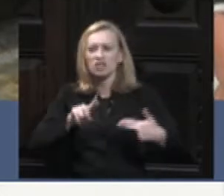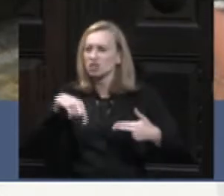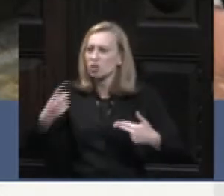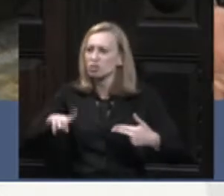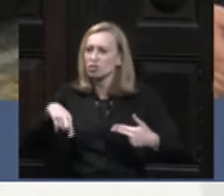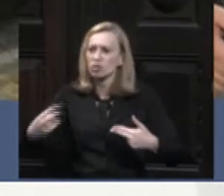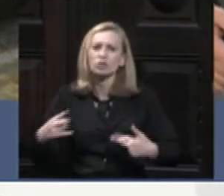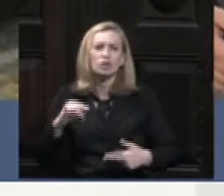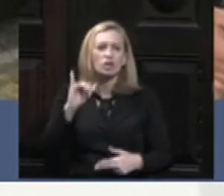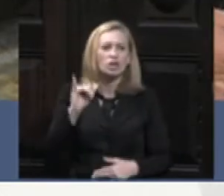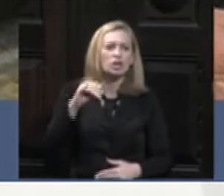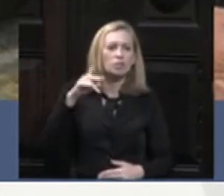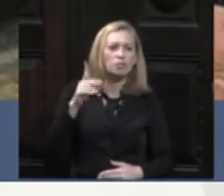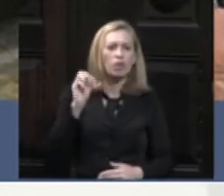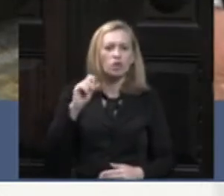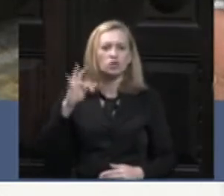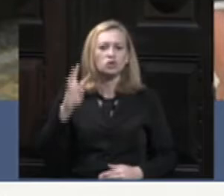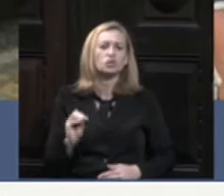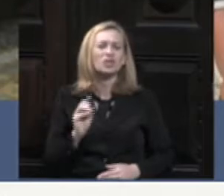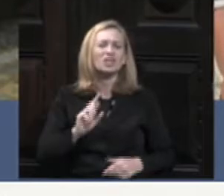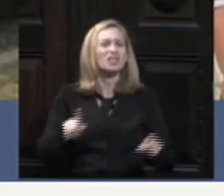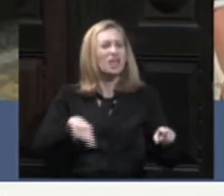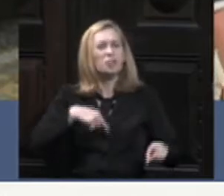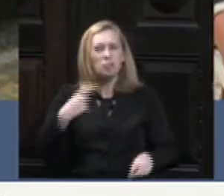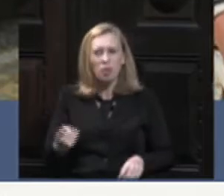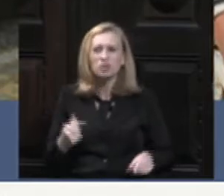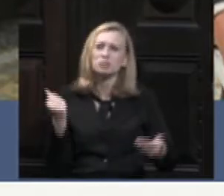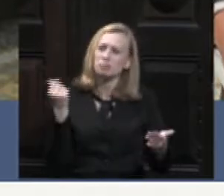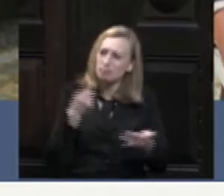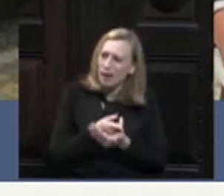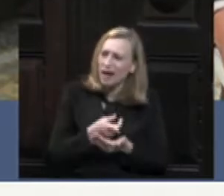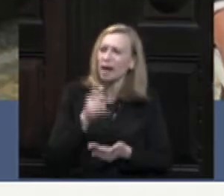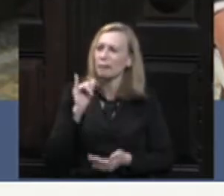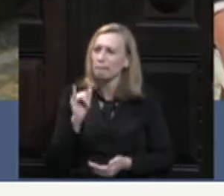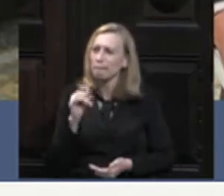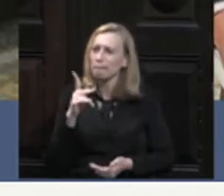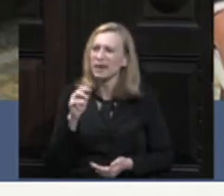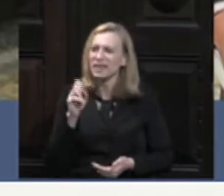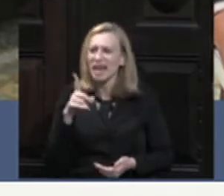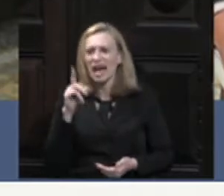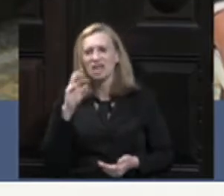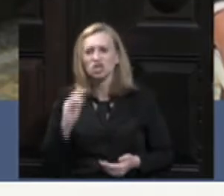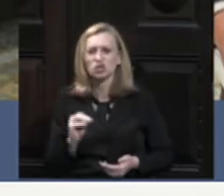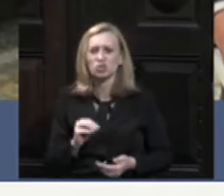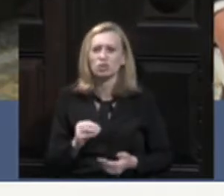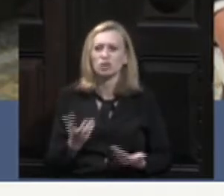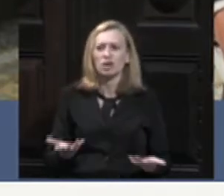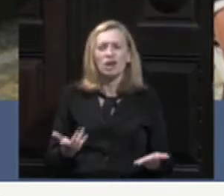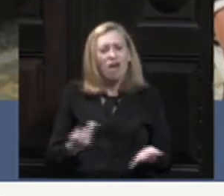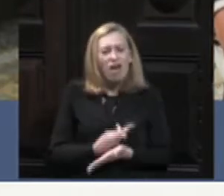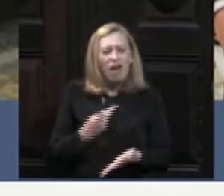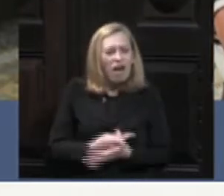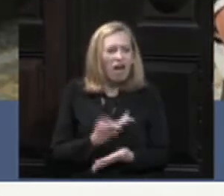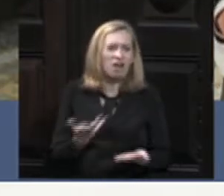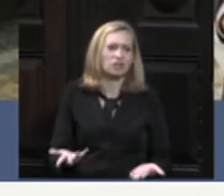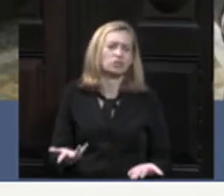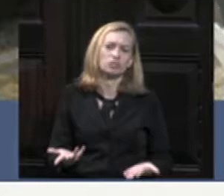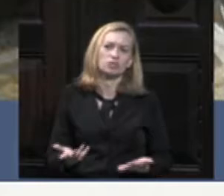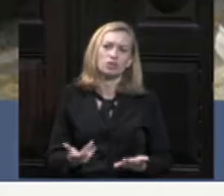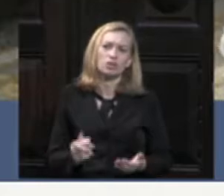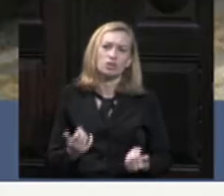ainda tem que pagar pedágio. A privatização das estradas foi um crime contra a